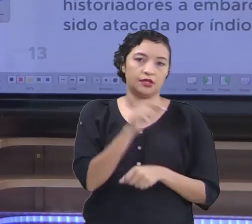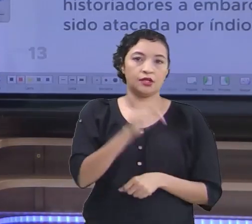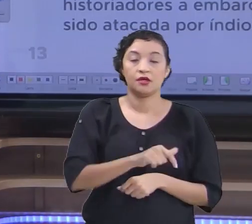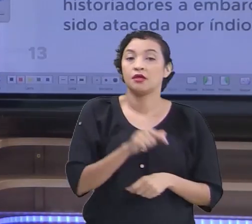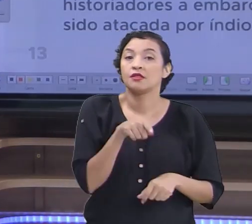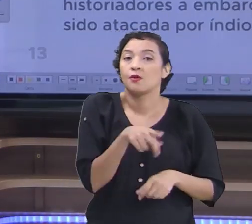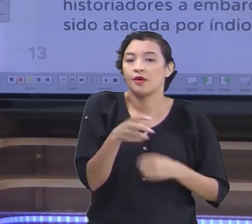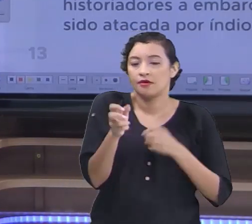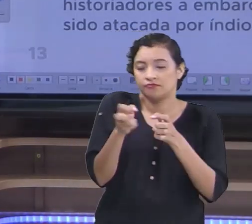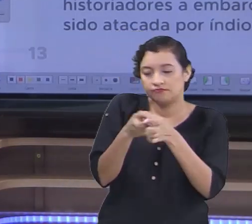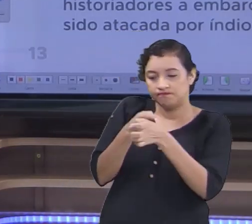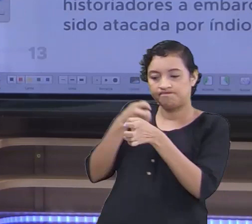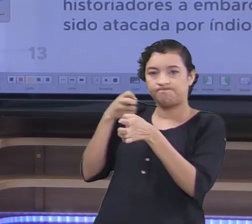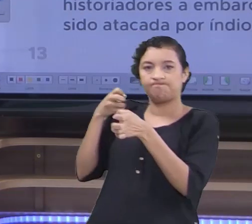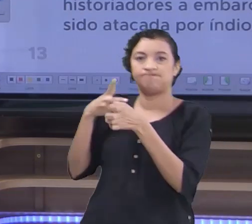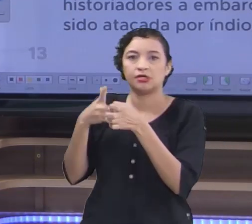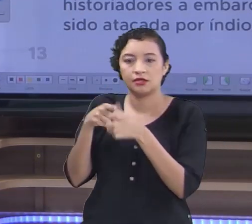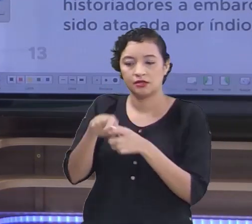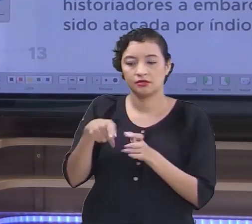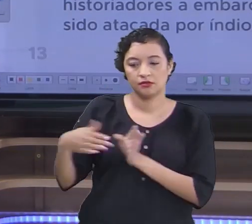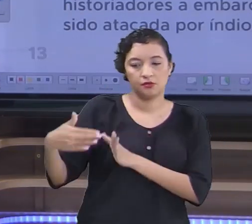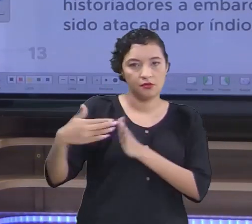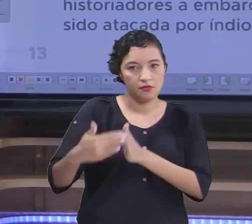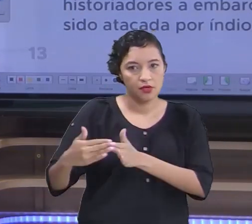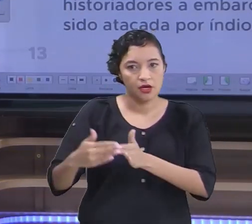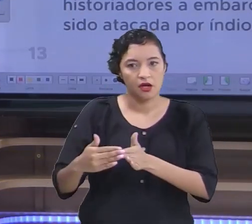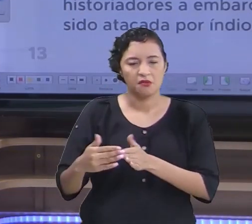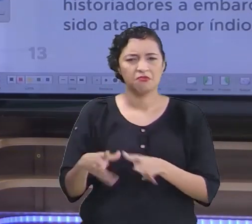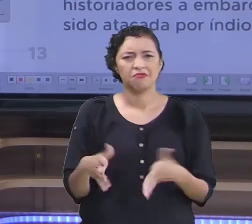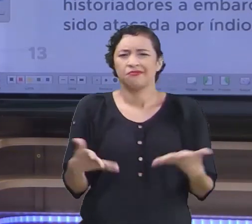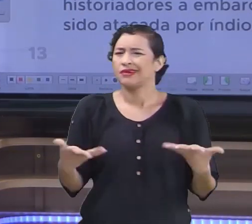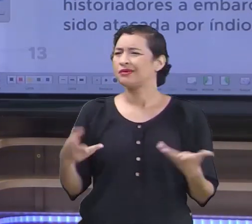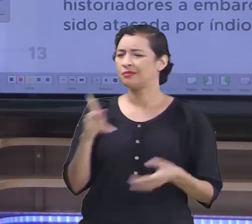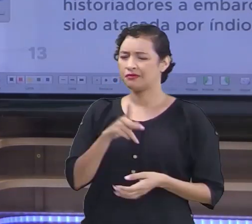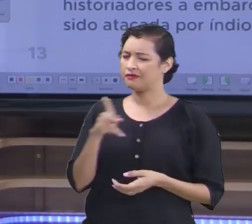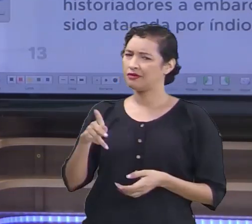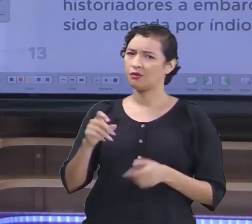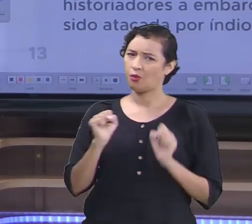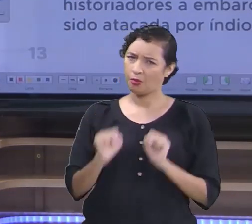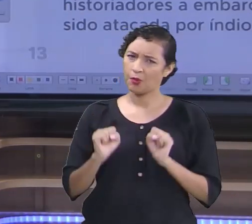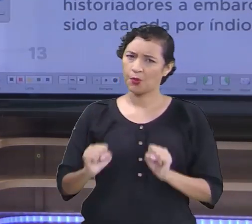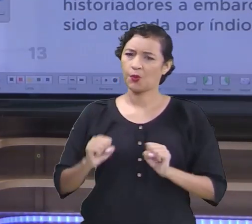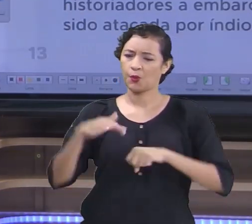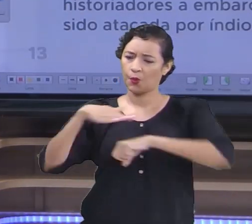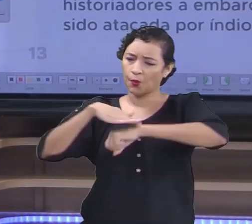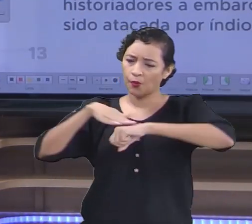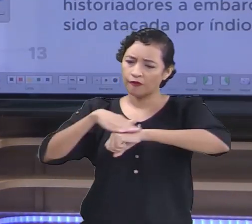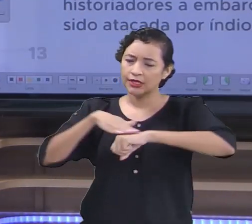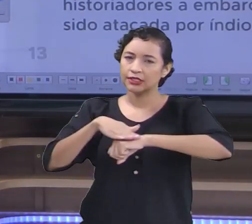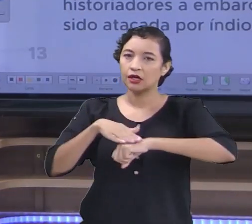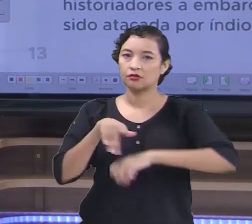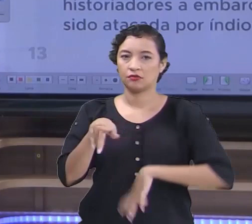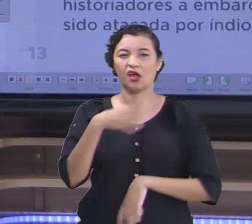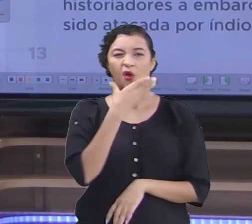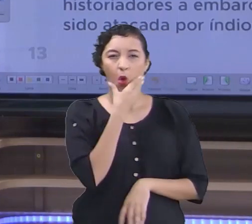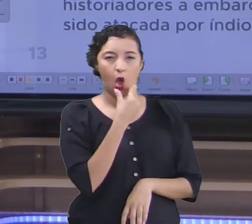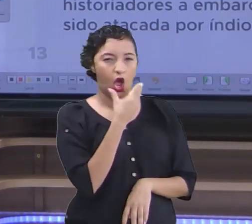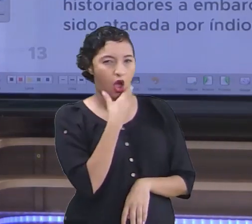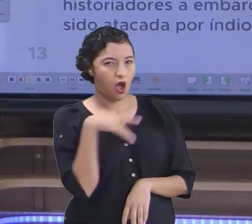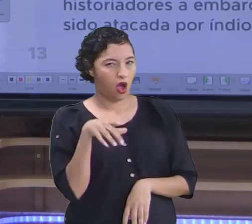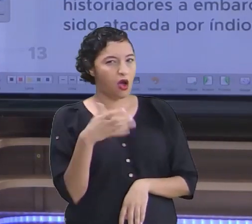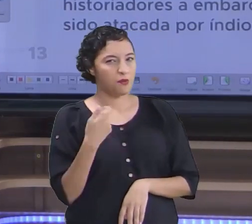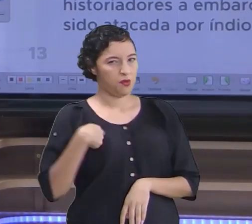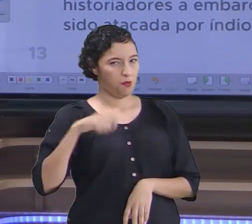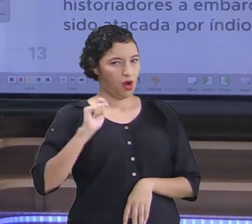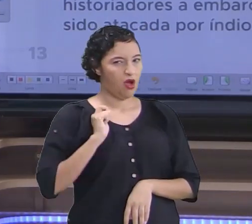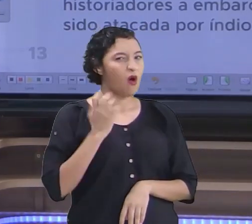atacaram a embarcação. Professor, mas não poderia ter conversado? Será que Francisco queria conversar? Será que os espanhóis